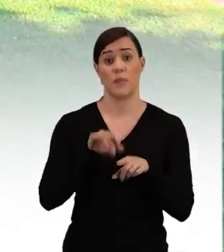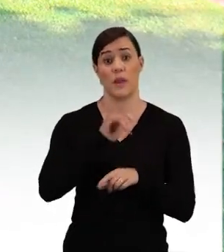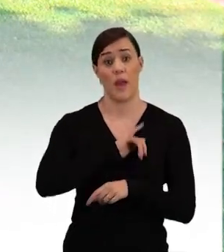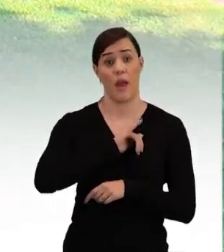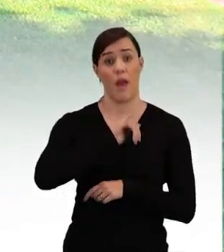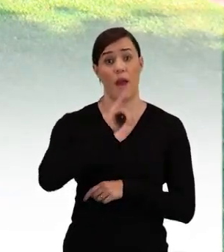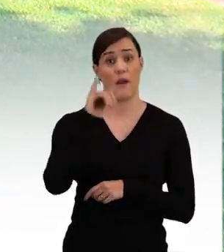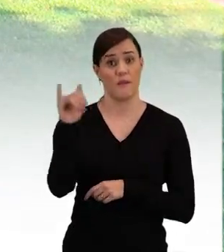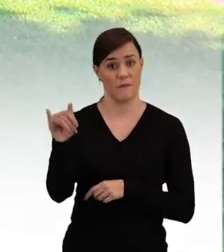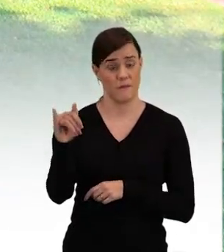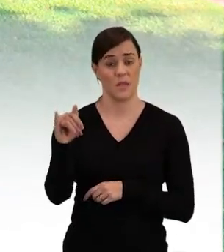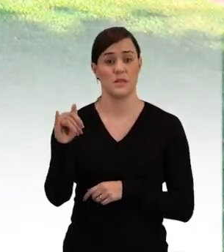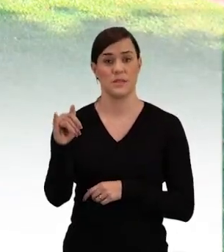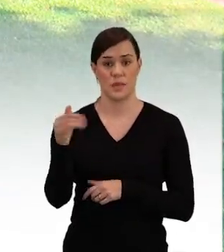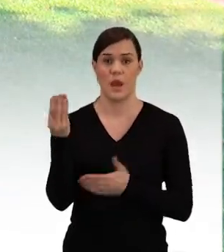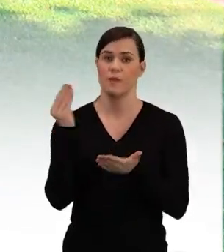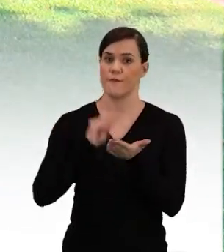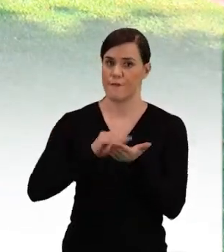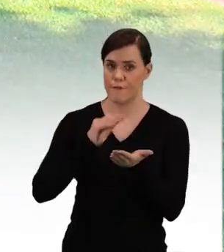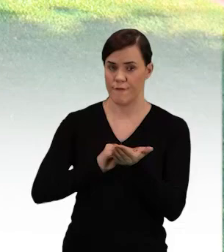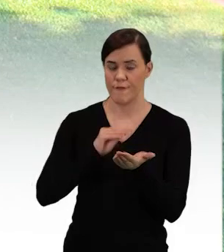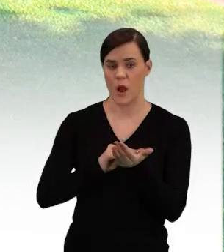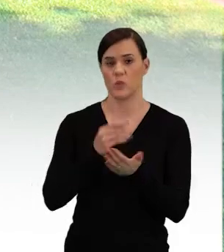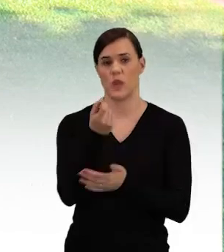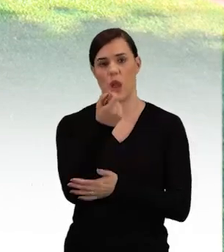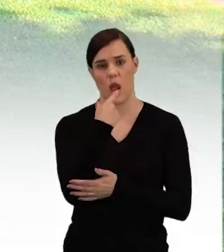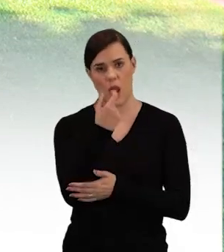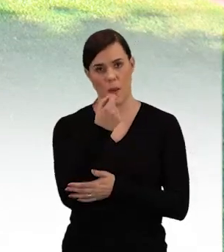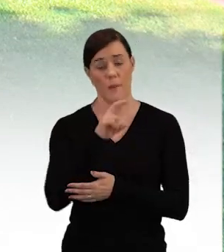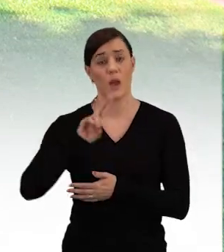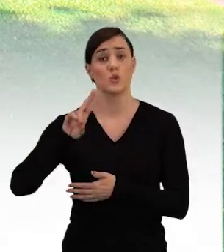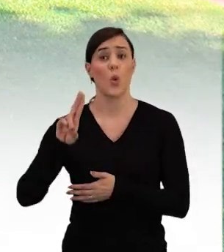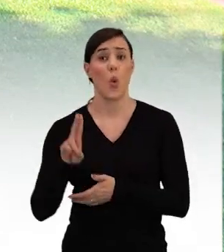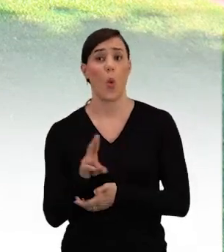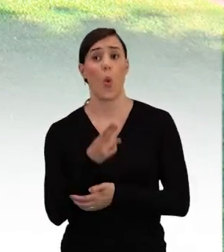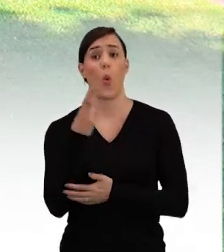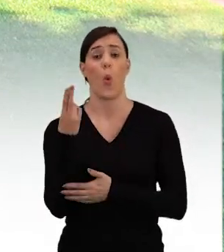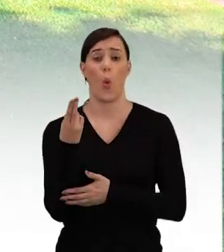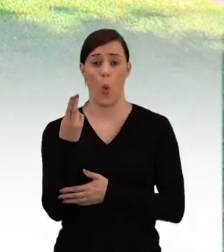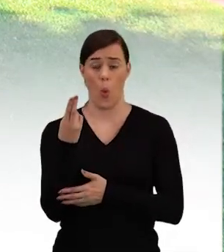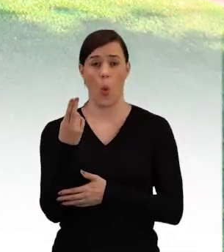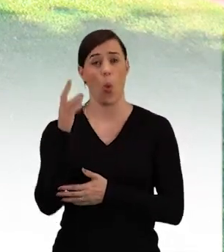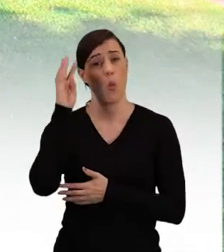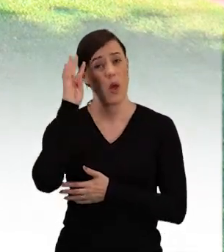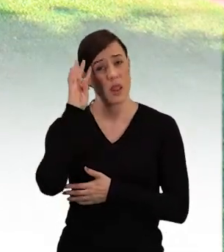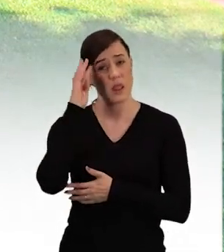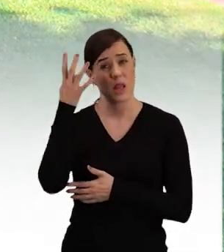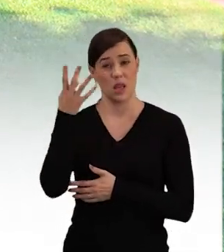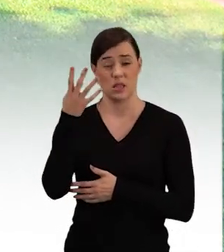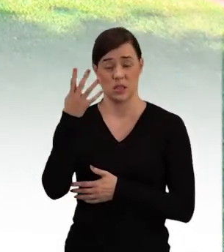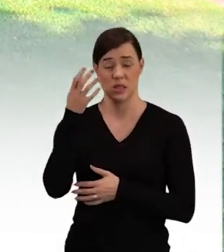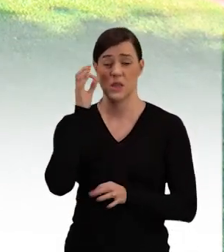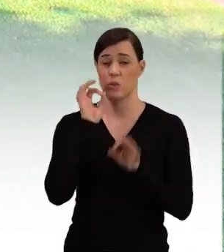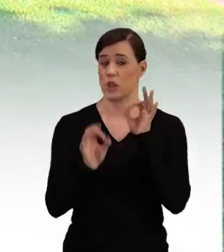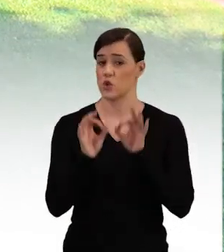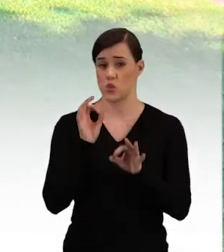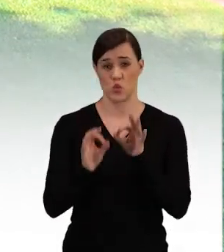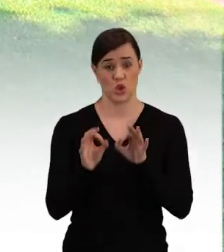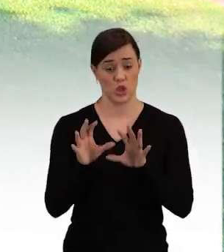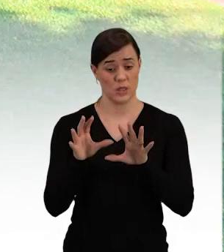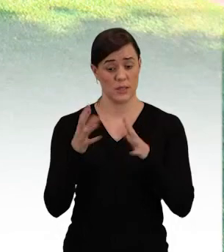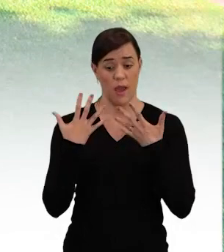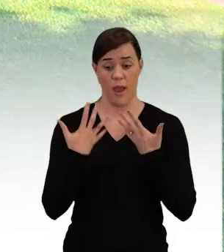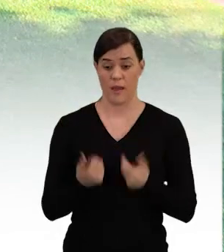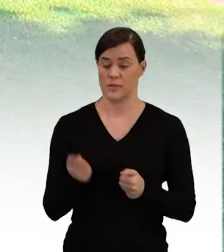comunicar na ação que continua havendo a falta de medicamento ou se por um acaso houver uma decisão e ela não for cumprida, para